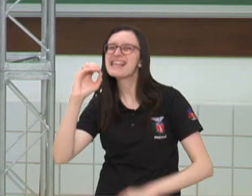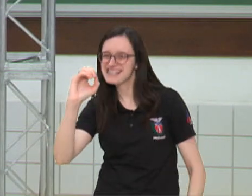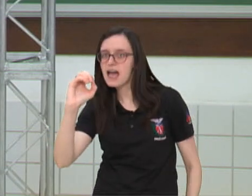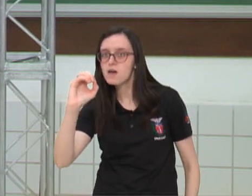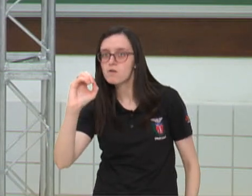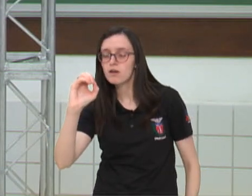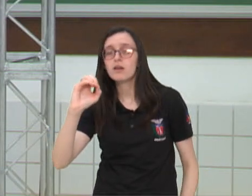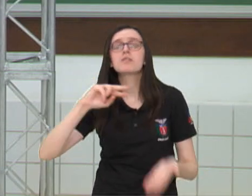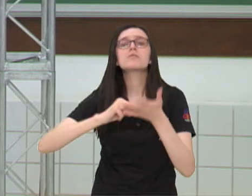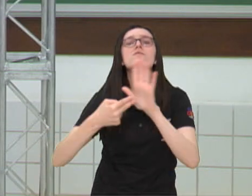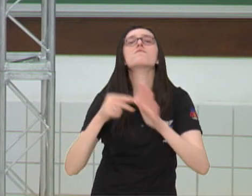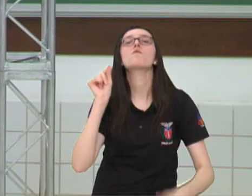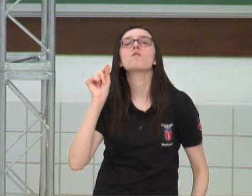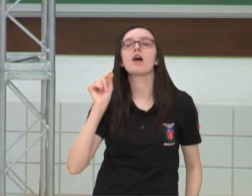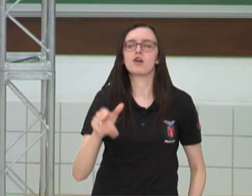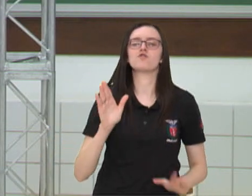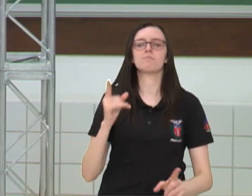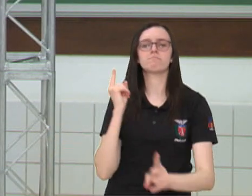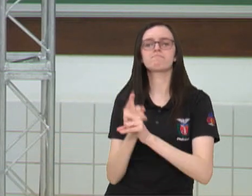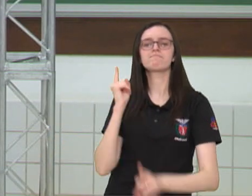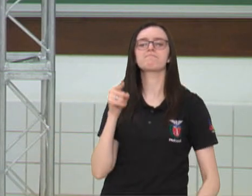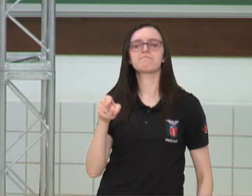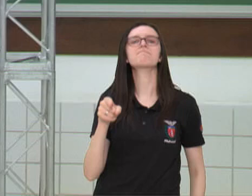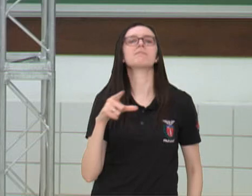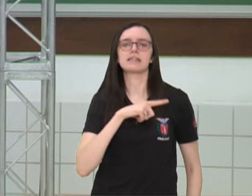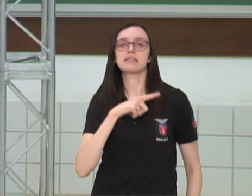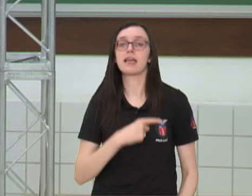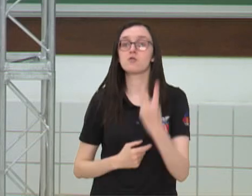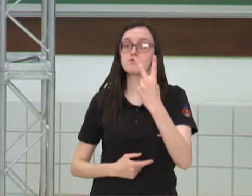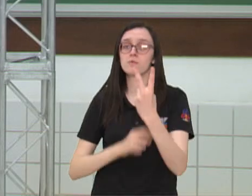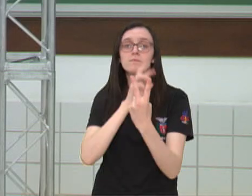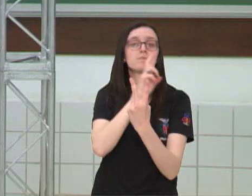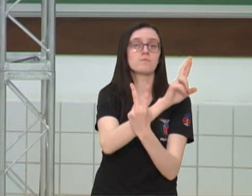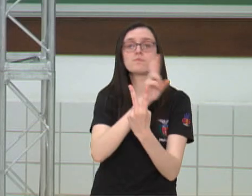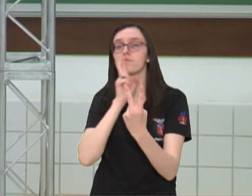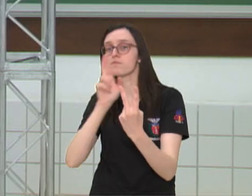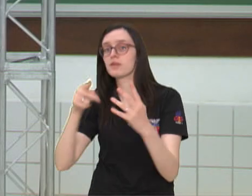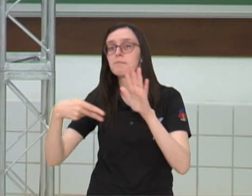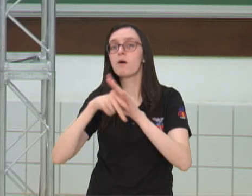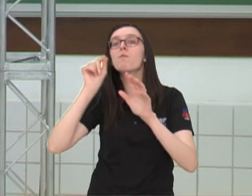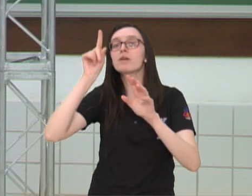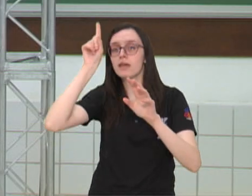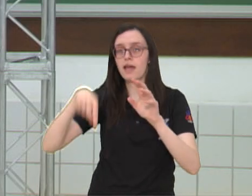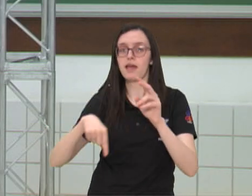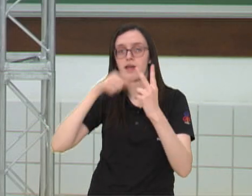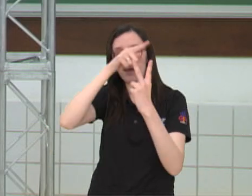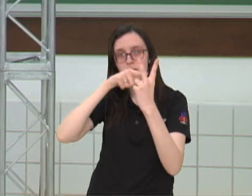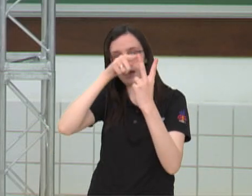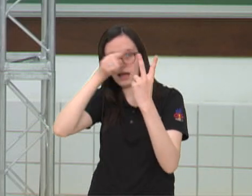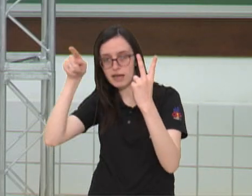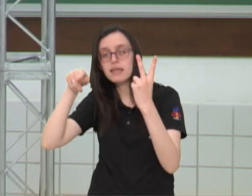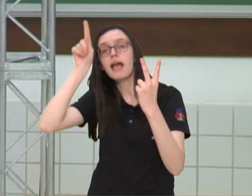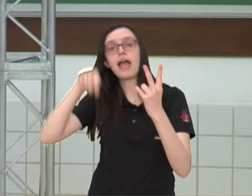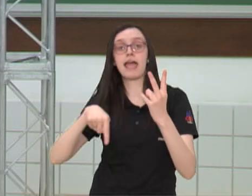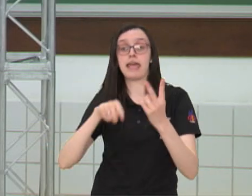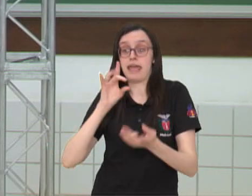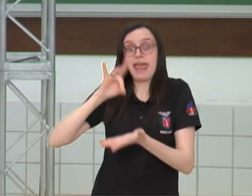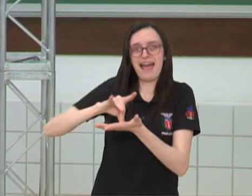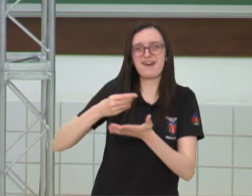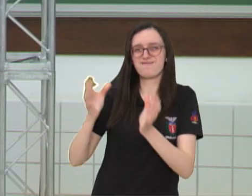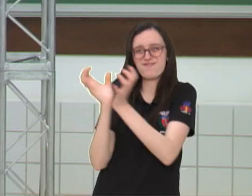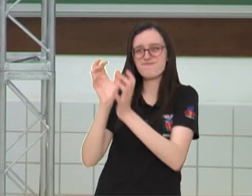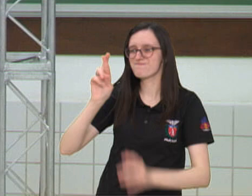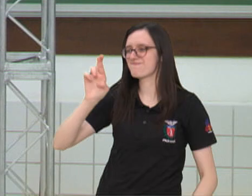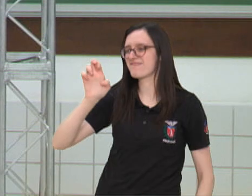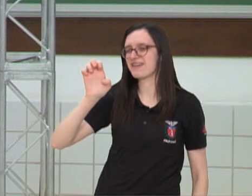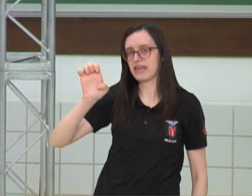você já prevê que eu teria duas respostas de raízes distintas, reais e distintas.